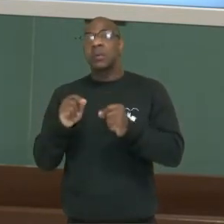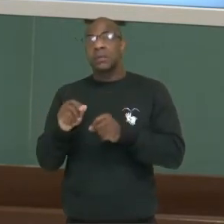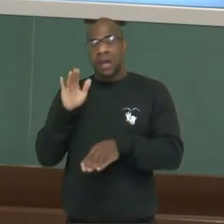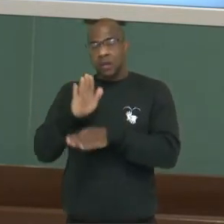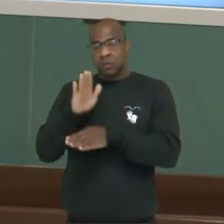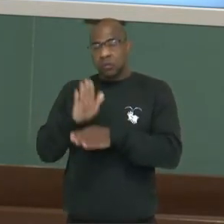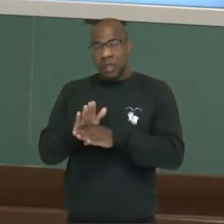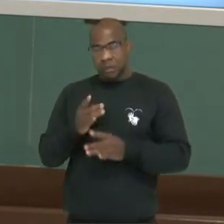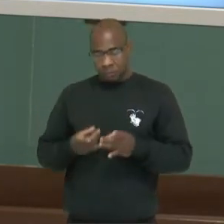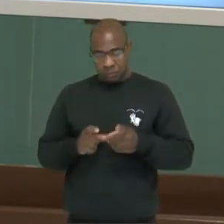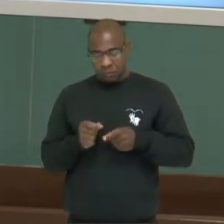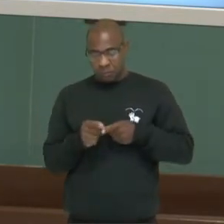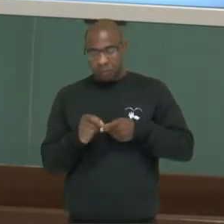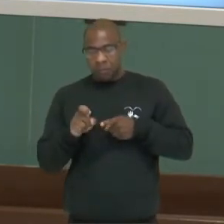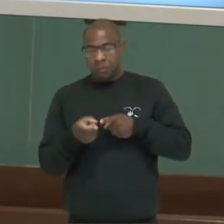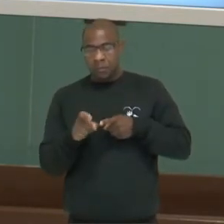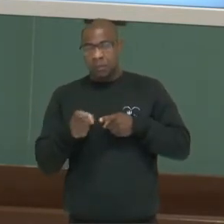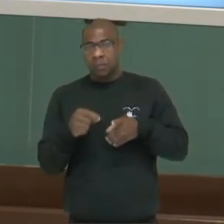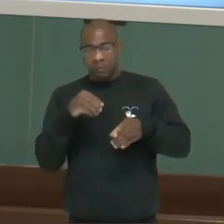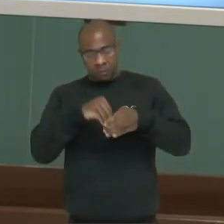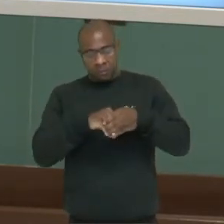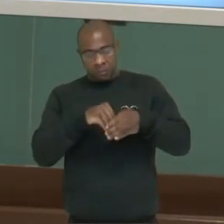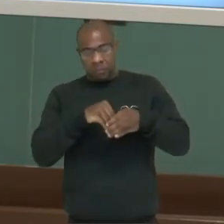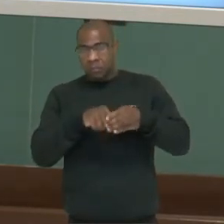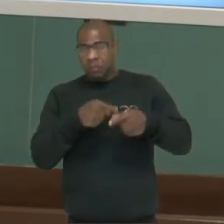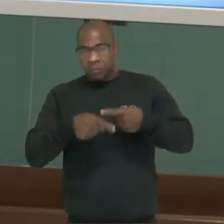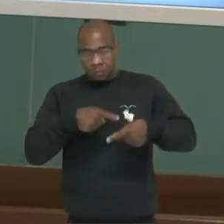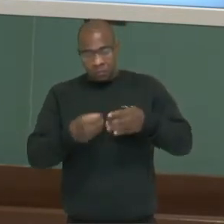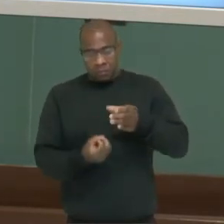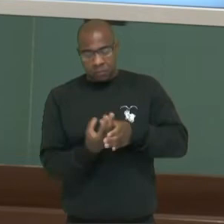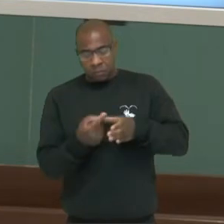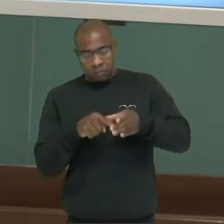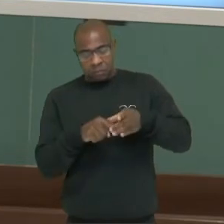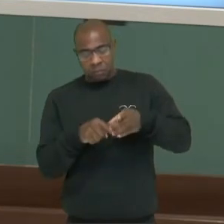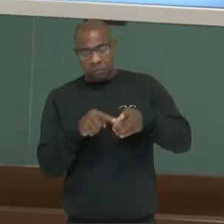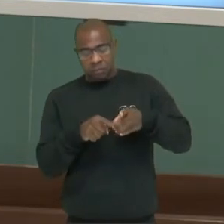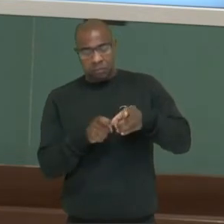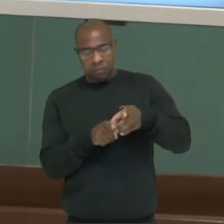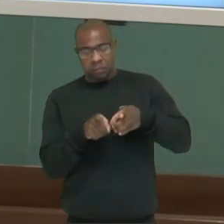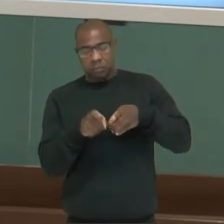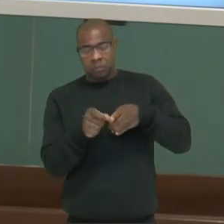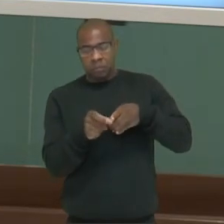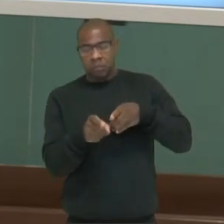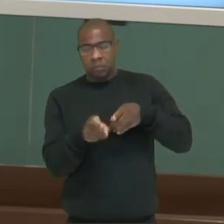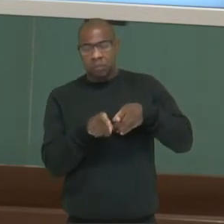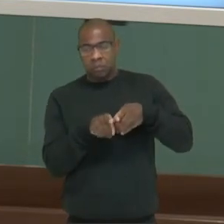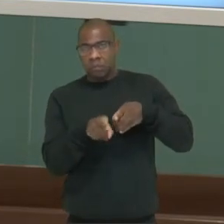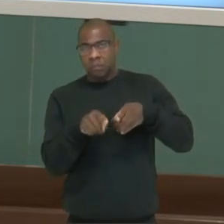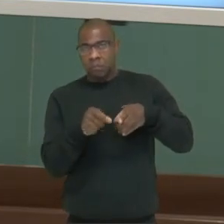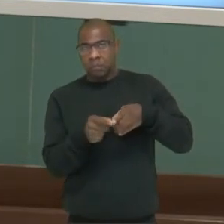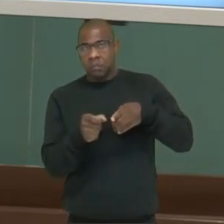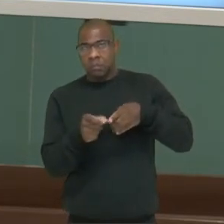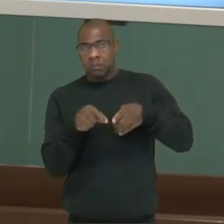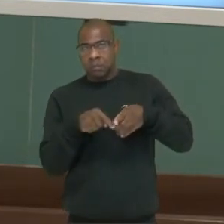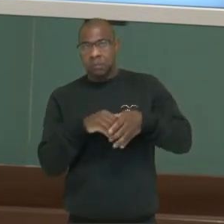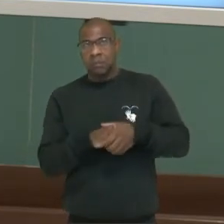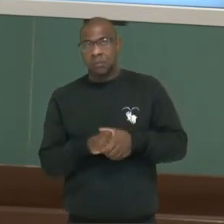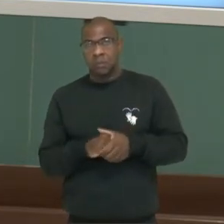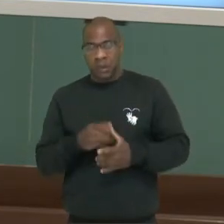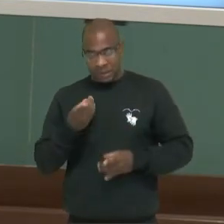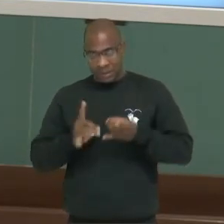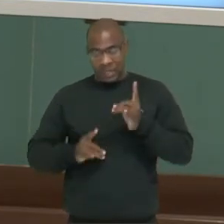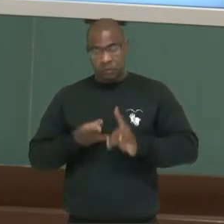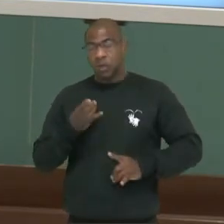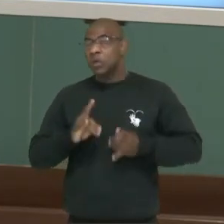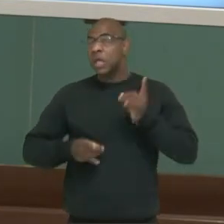dois hormônios, do FSH e da testosterona, que vai produzir o espermatozoide, ok? O que a testosterona